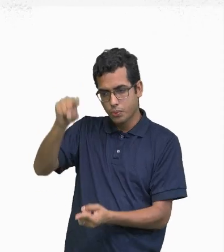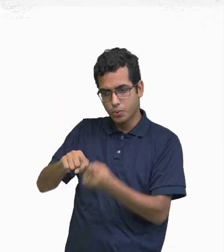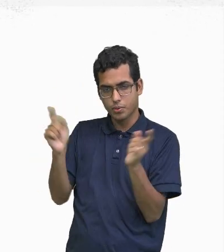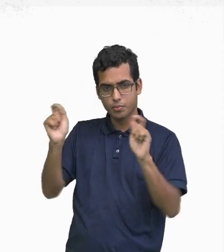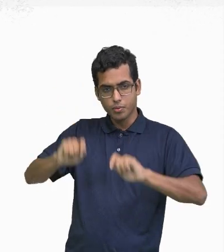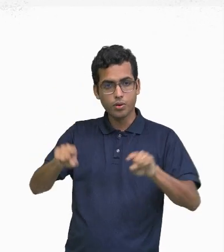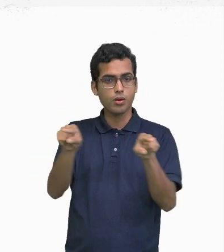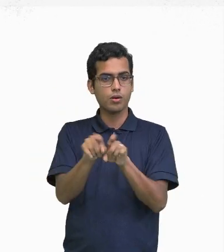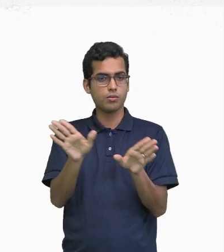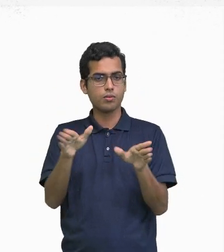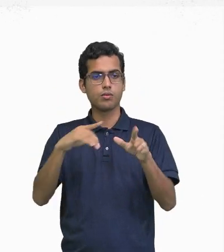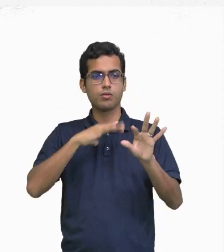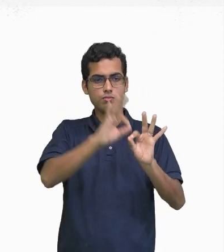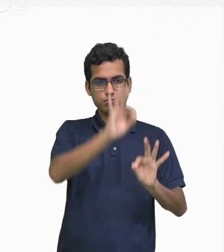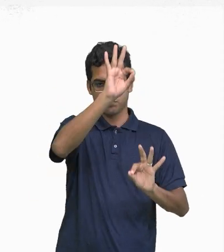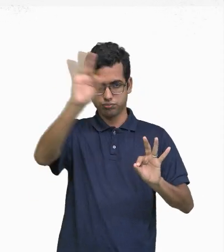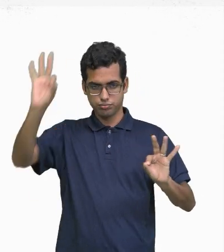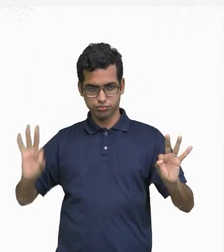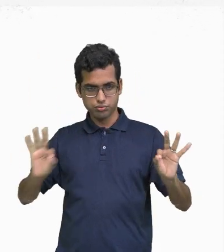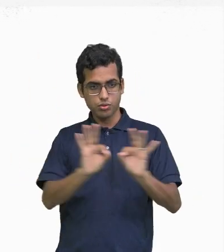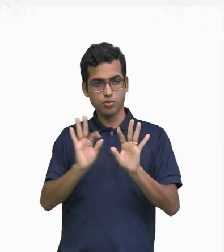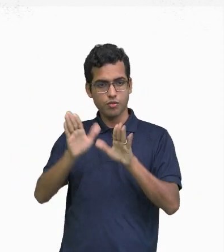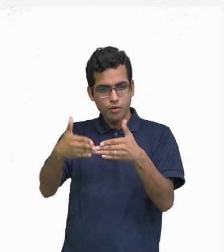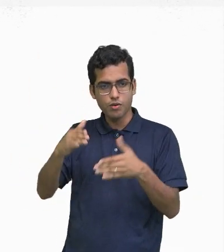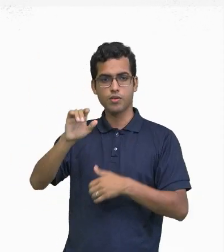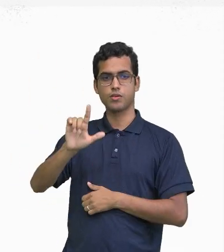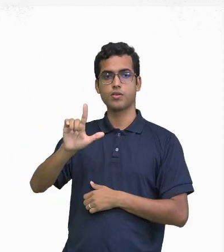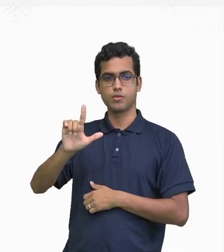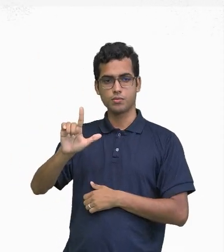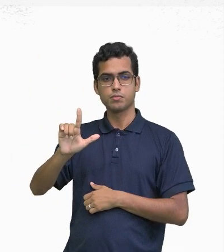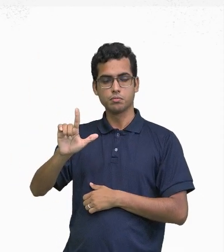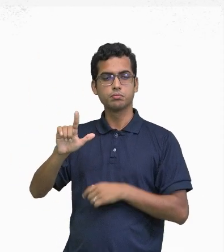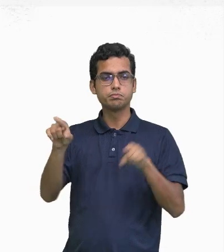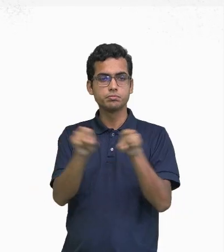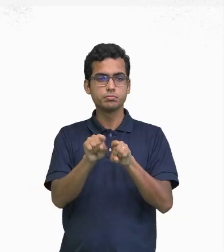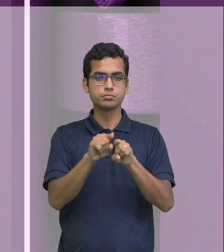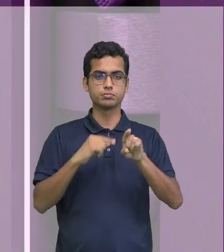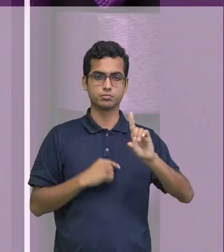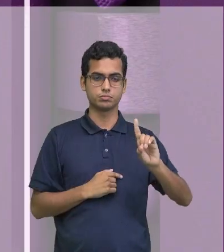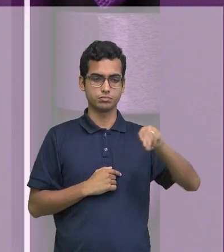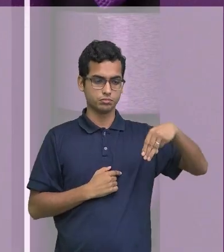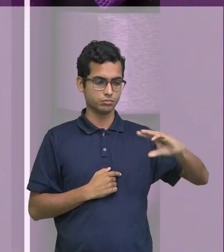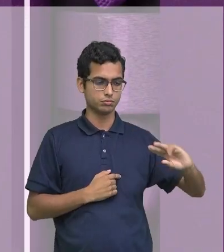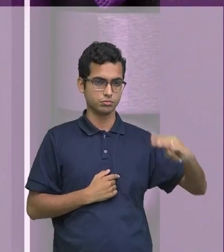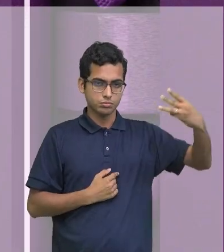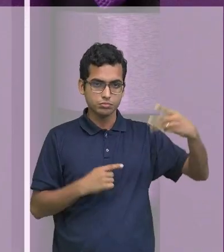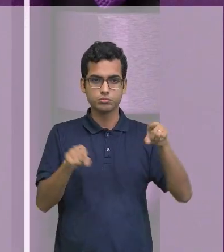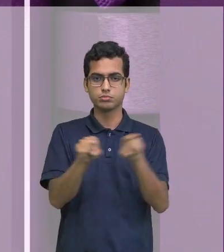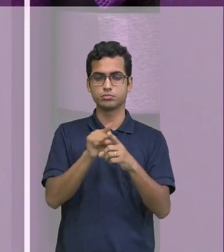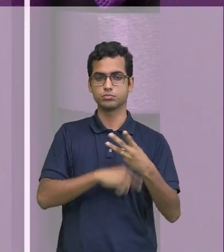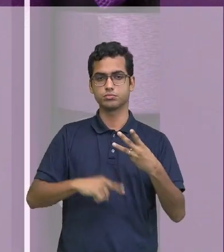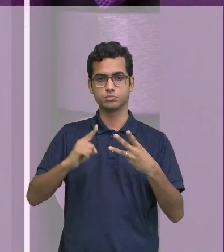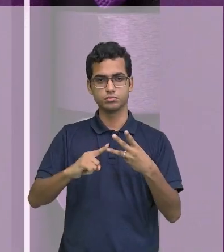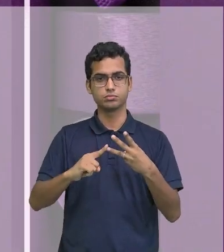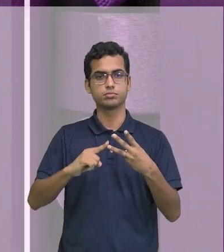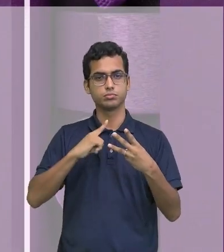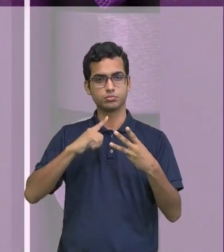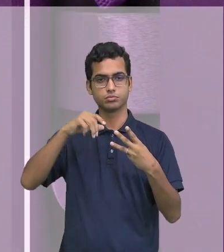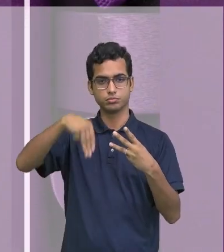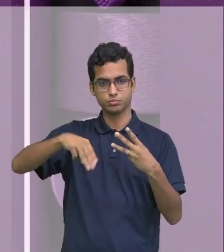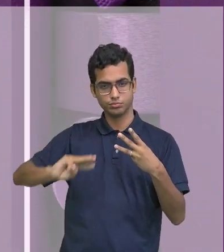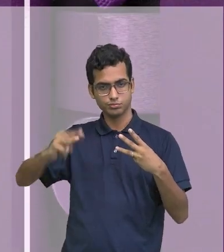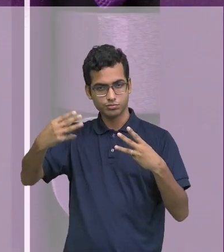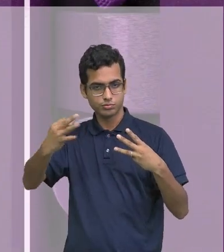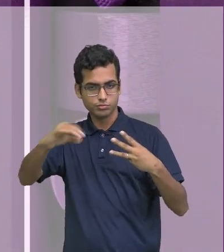em litro e decímetro cúbico, litro e metro cúbico. Pois bem, queridos, um assunto interessante aí,